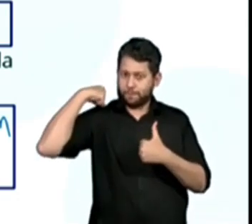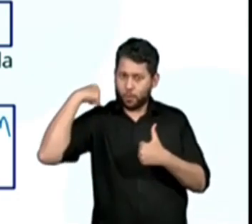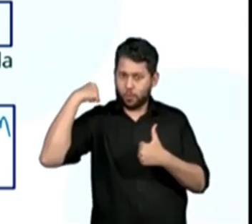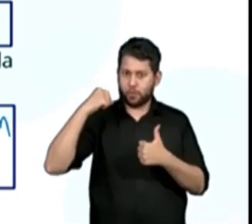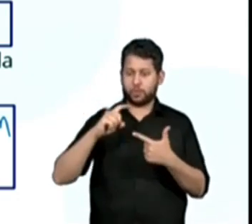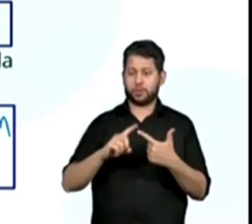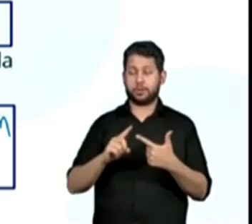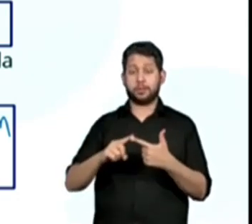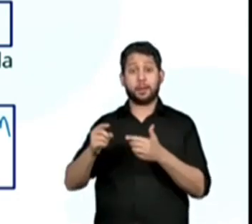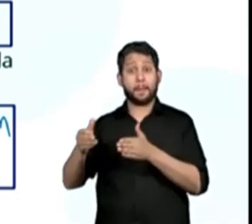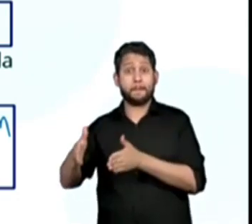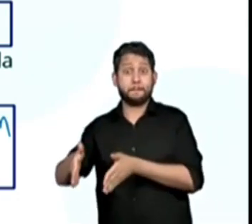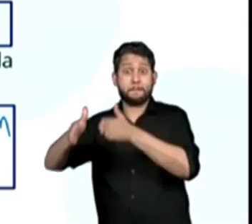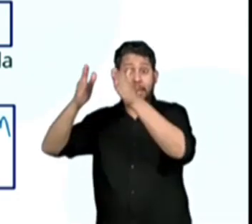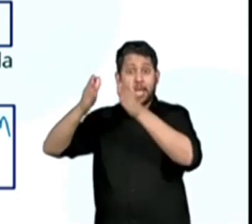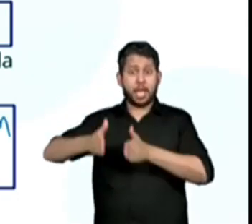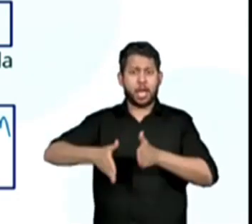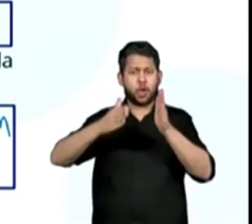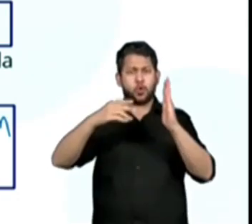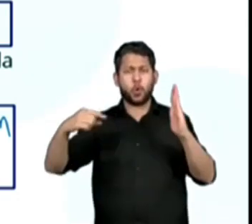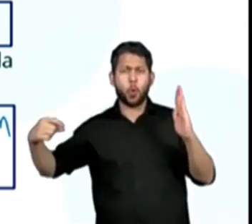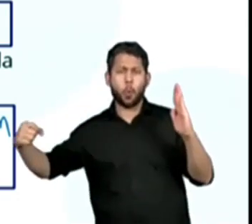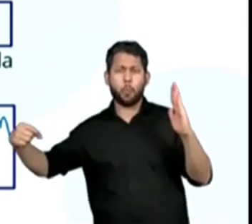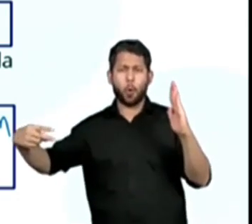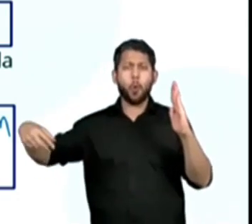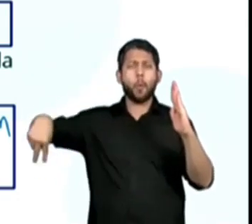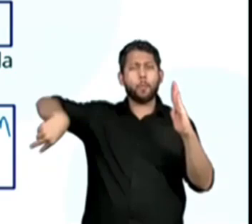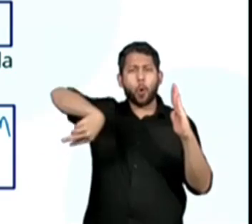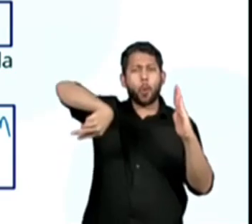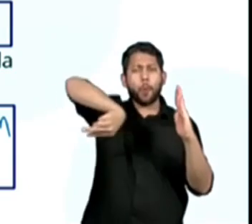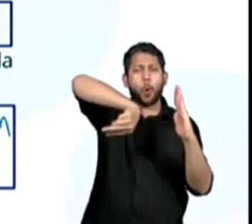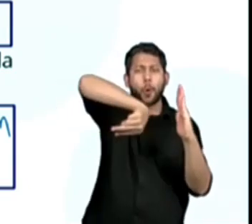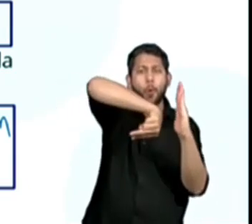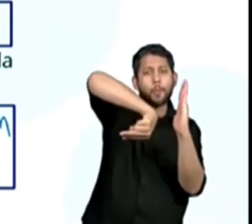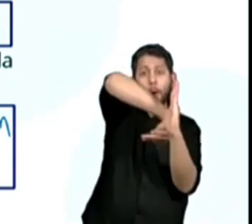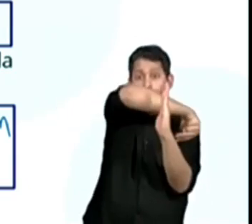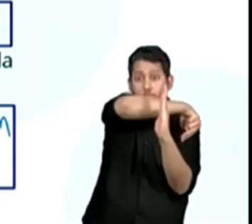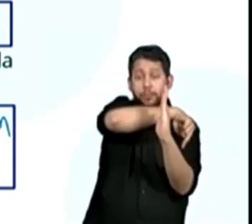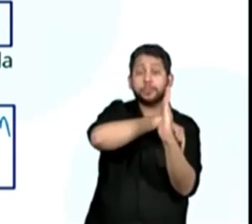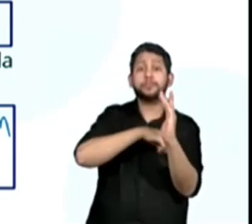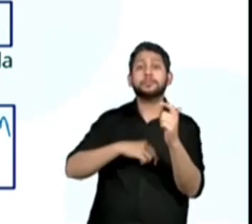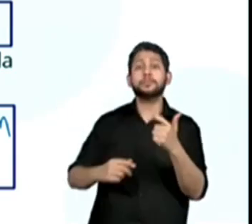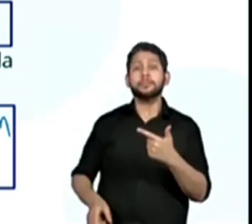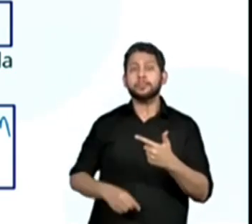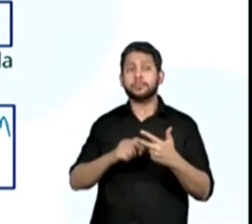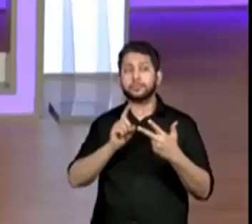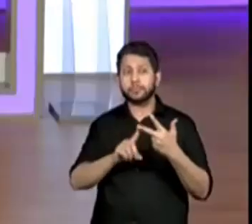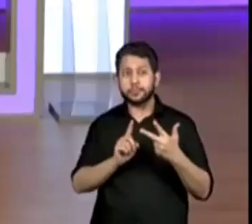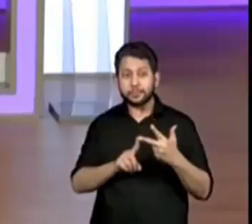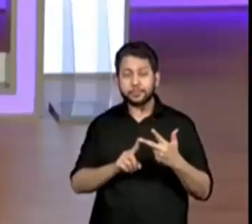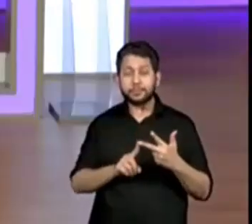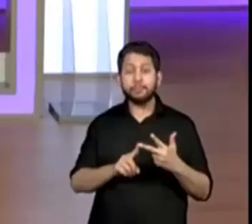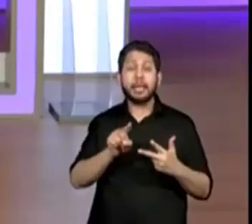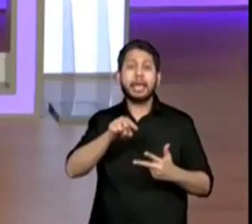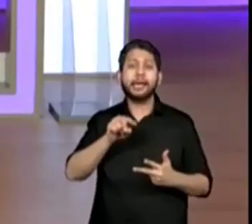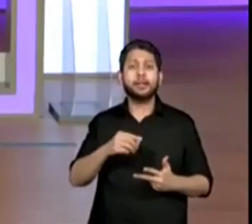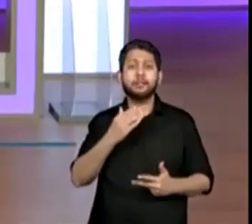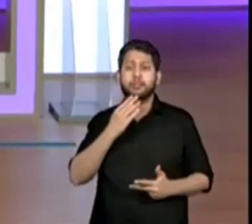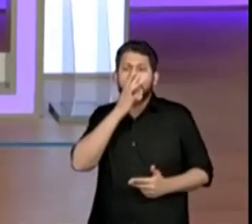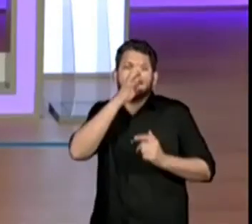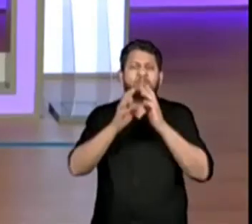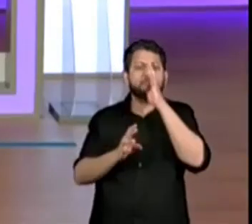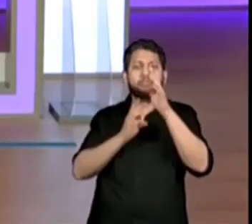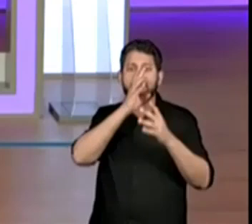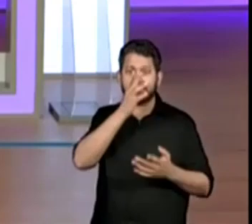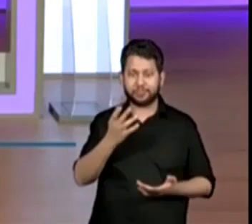que aparece na tirinha. Na aula passada, nós conseguimos ver exatamente lendo